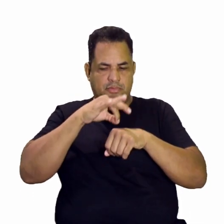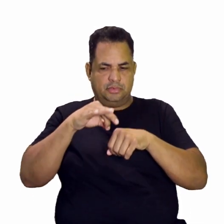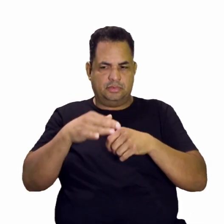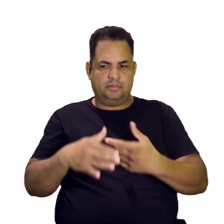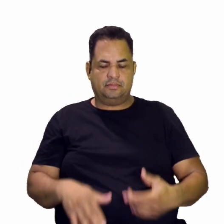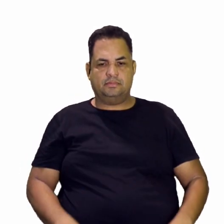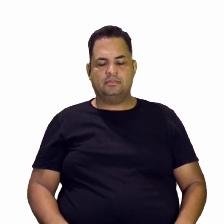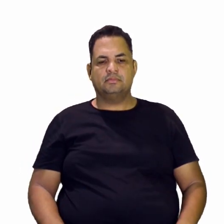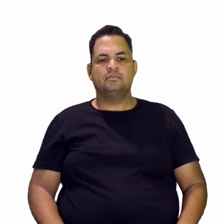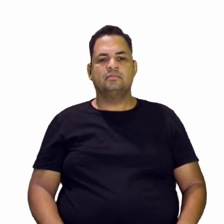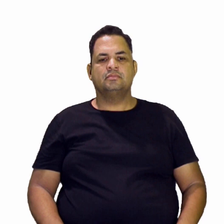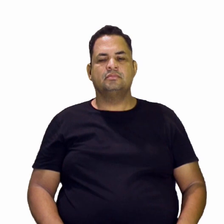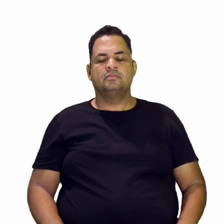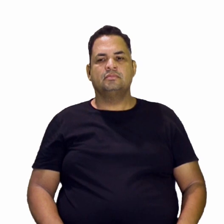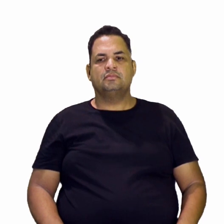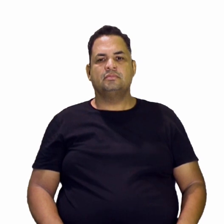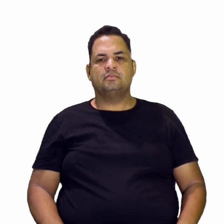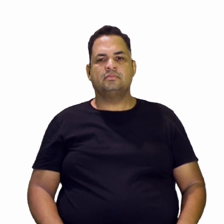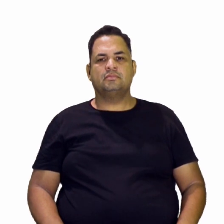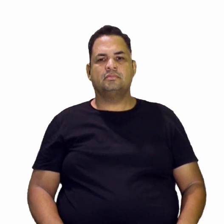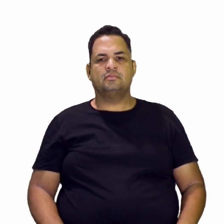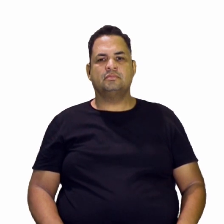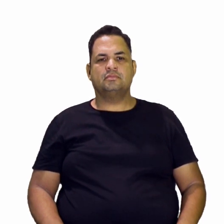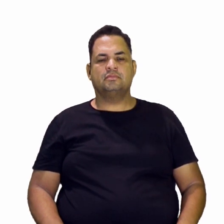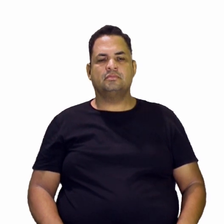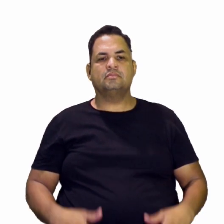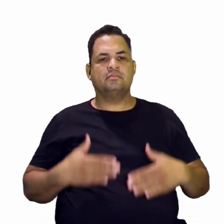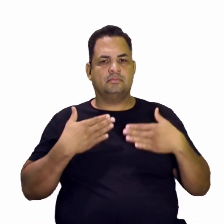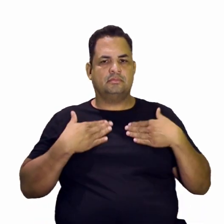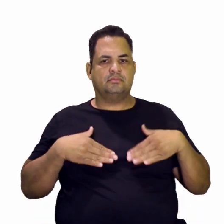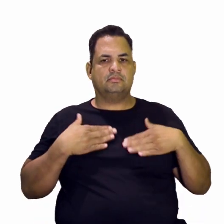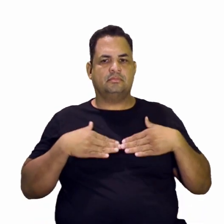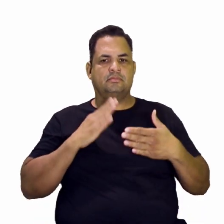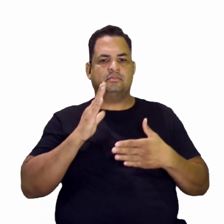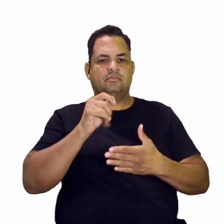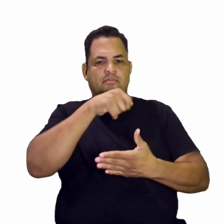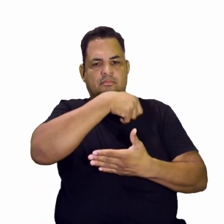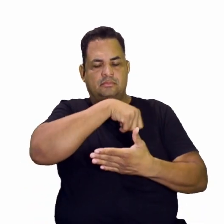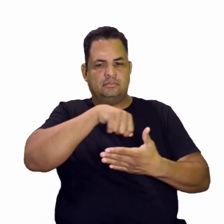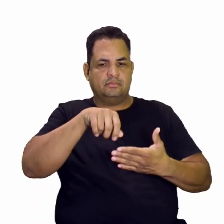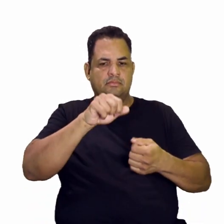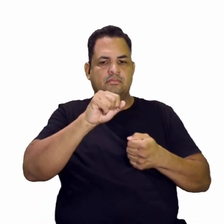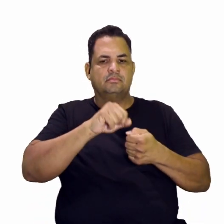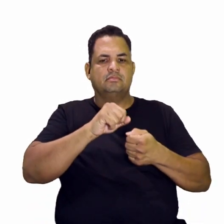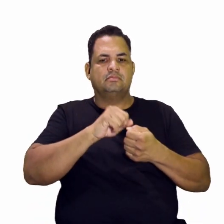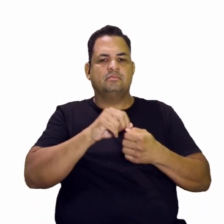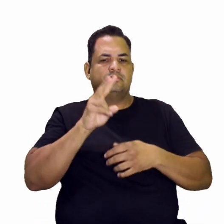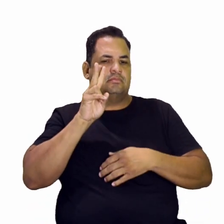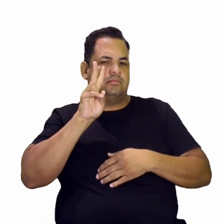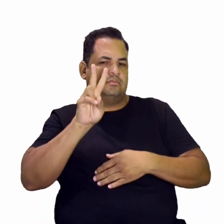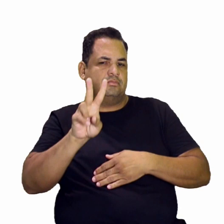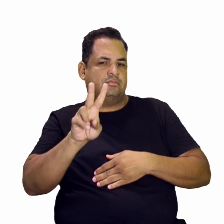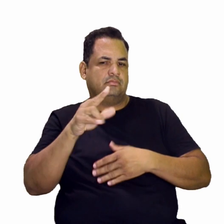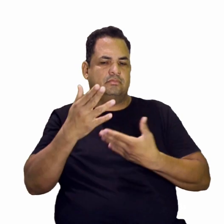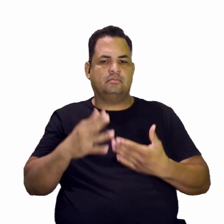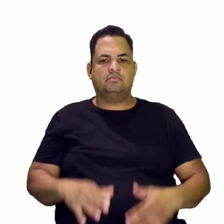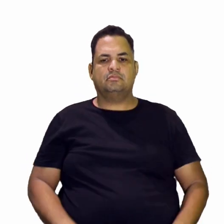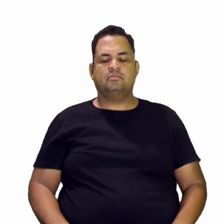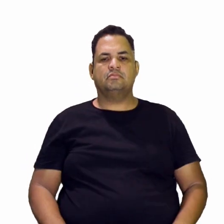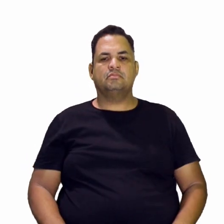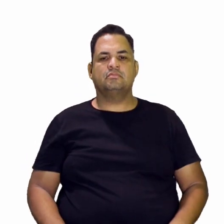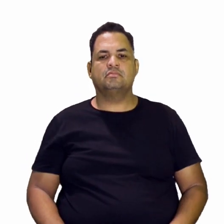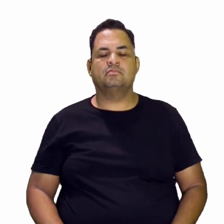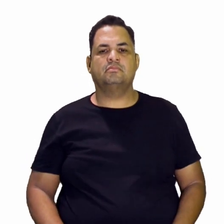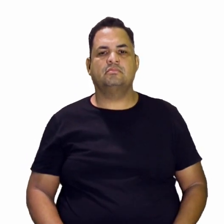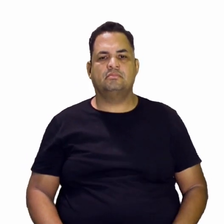né? Semente escondida aí, tá bem? Tranquilinho? Já anotou? Já fez as suas observações? Ok, então